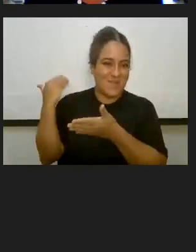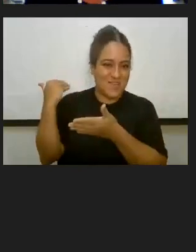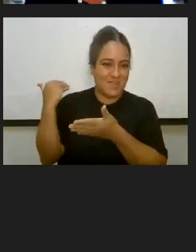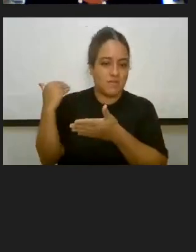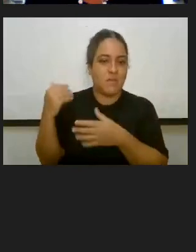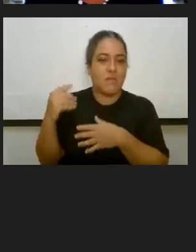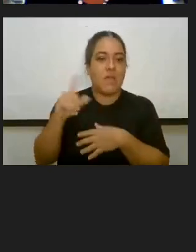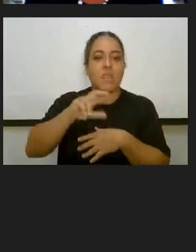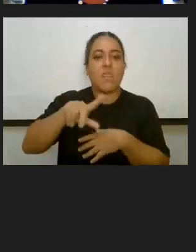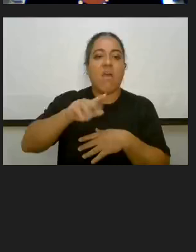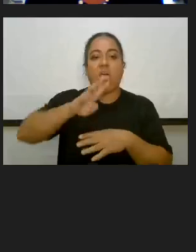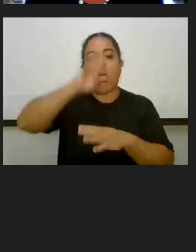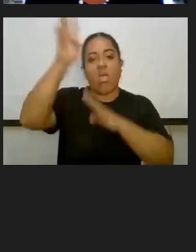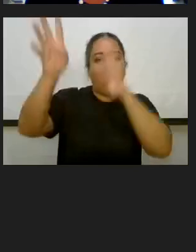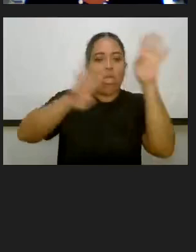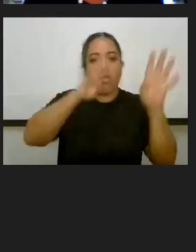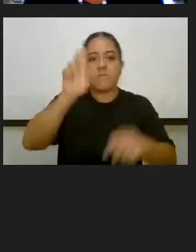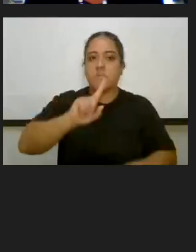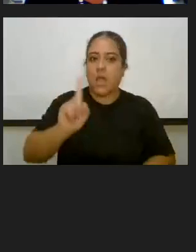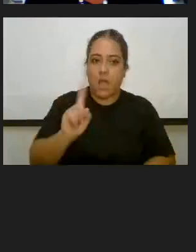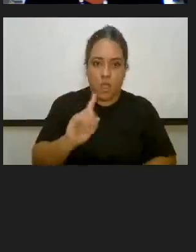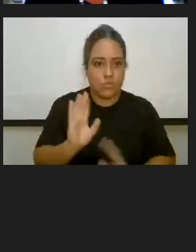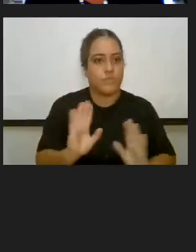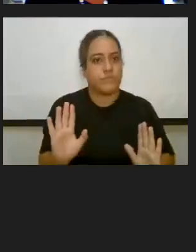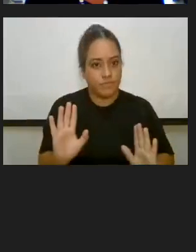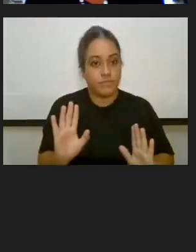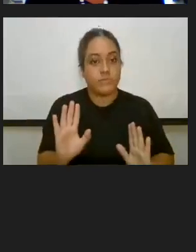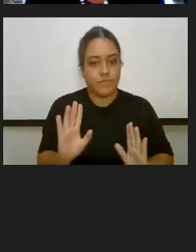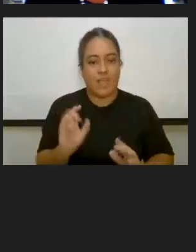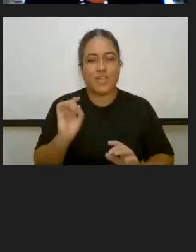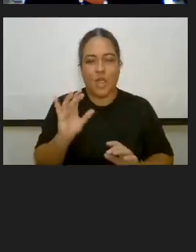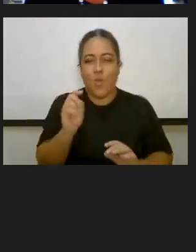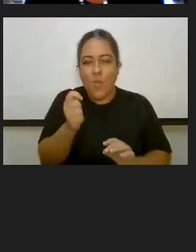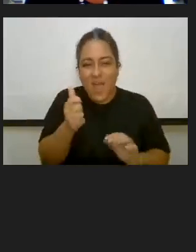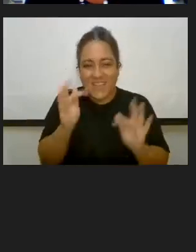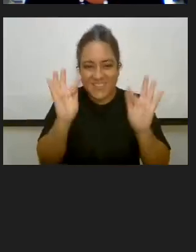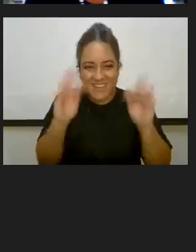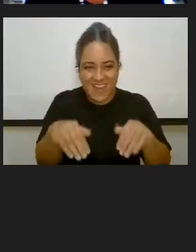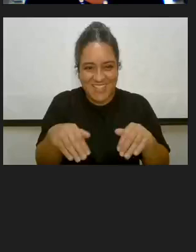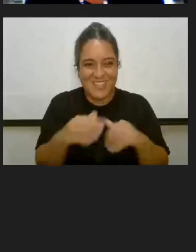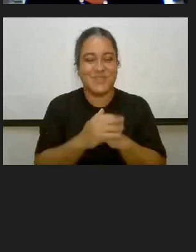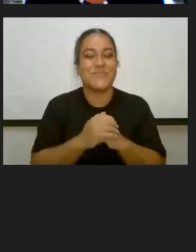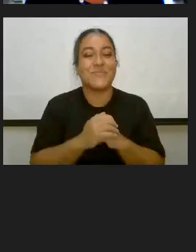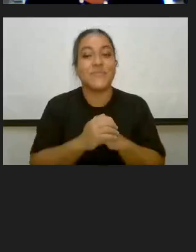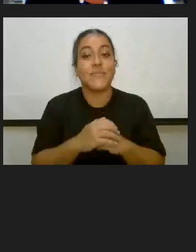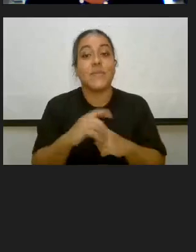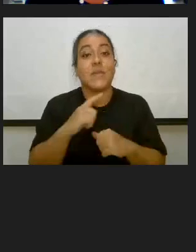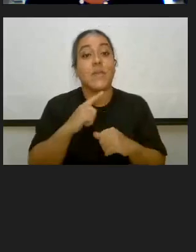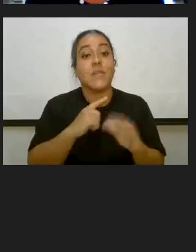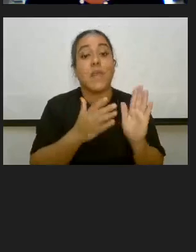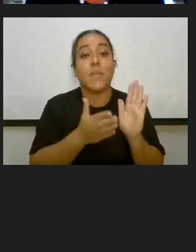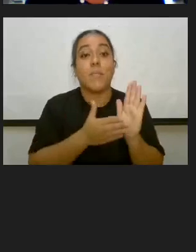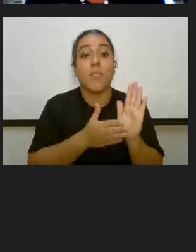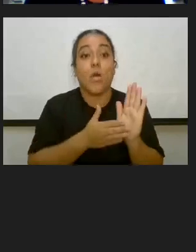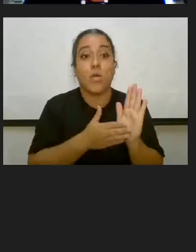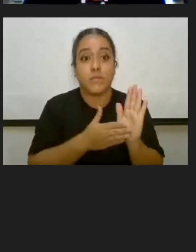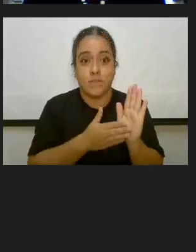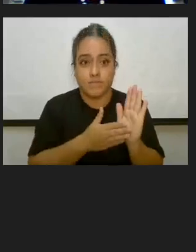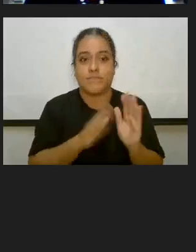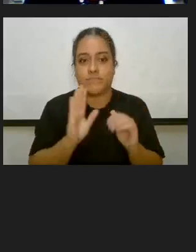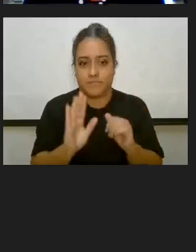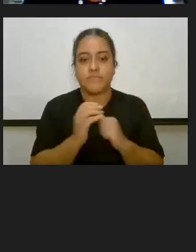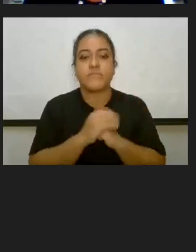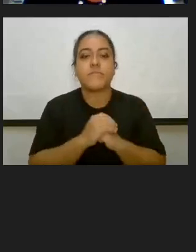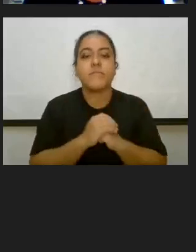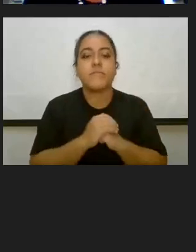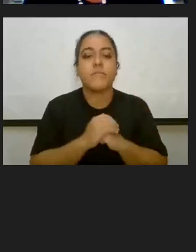banalizando essas vivências. Eu já vou para o final. E aí a gente tem as nossas proposições. Uma